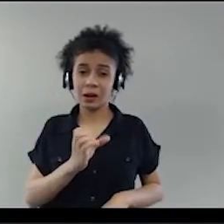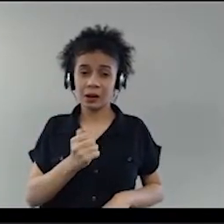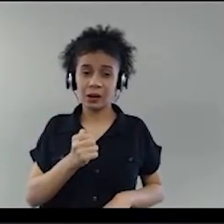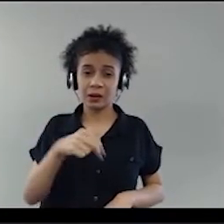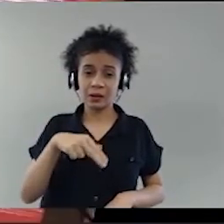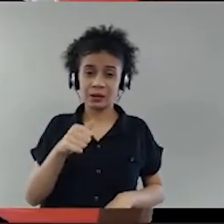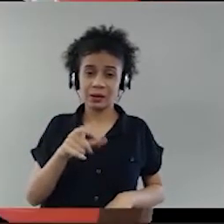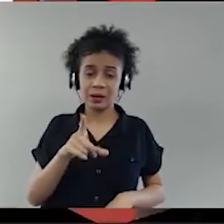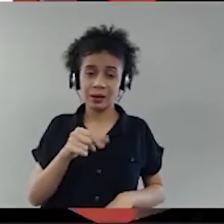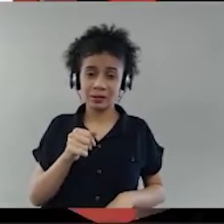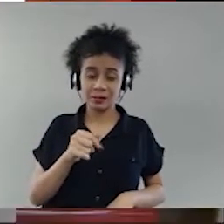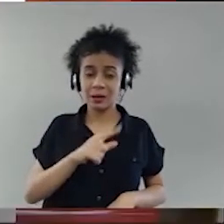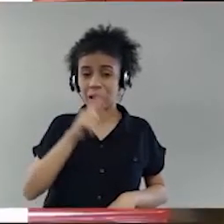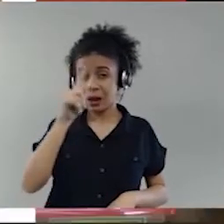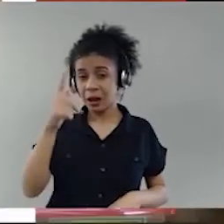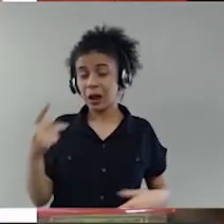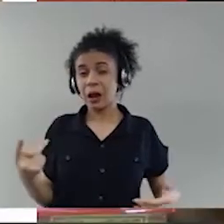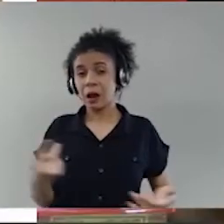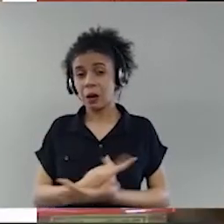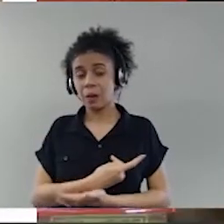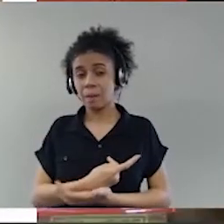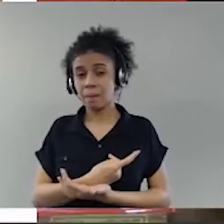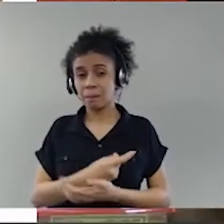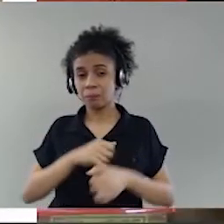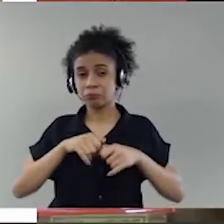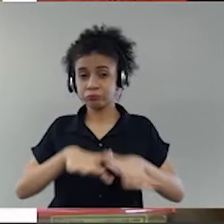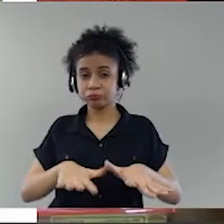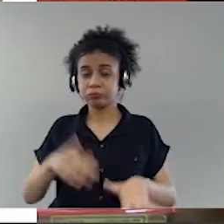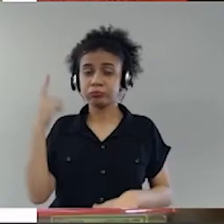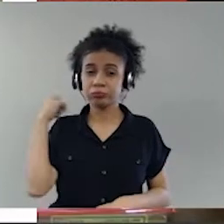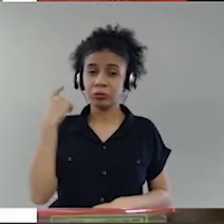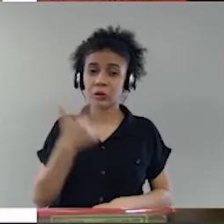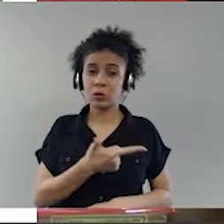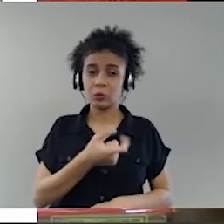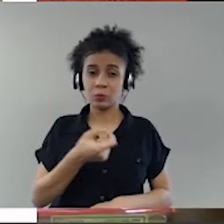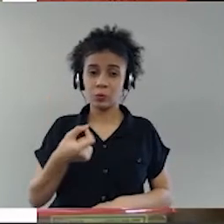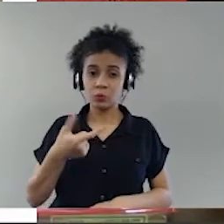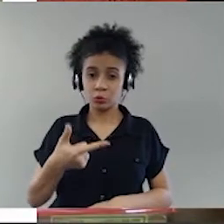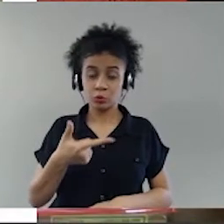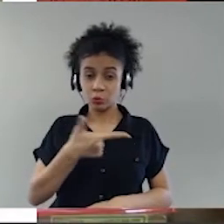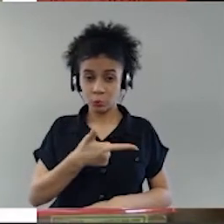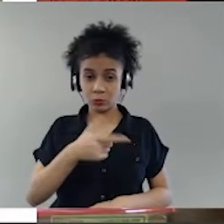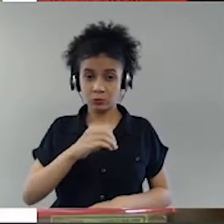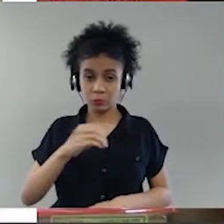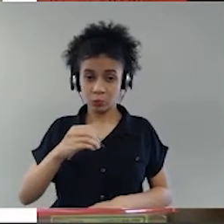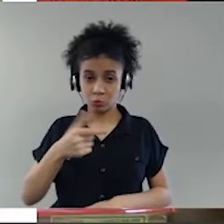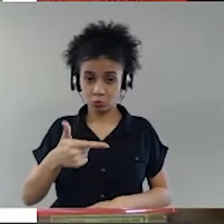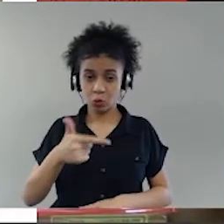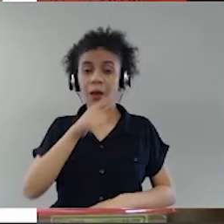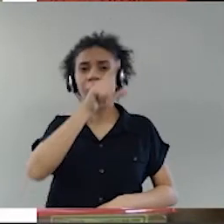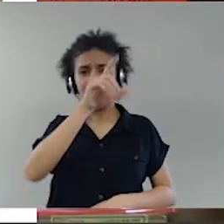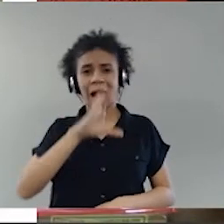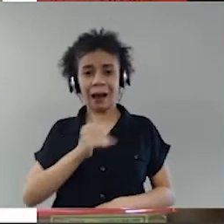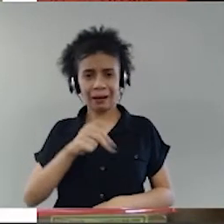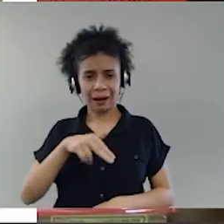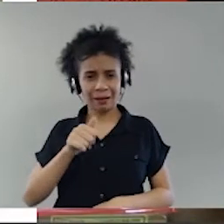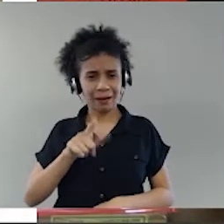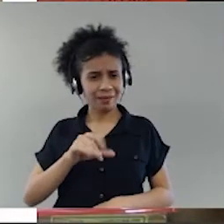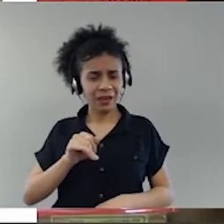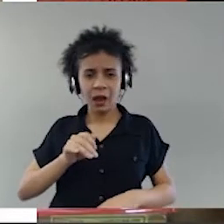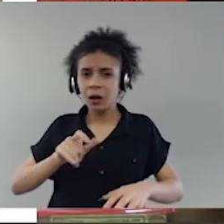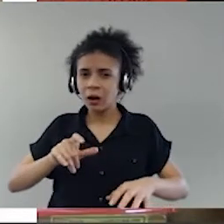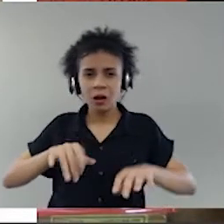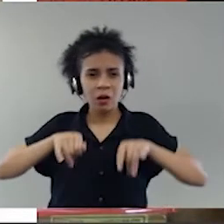depois que nós tivemos a pandemia em 2002, o Canadá fez uma reestruturação de toda a